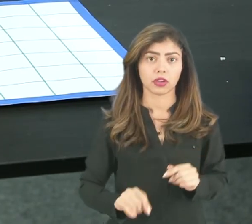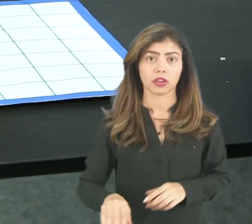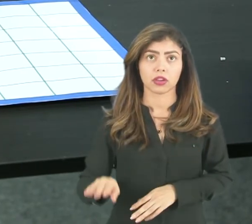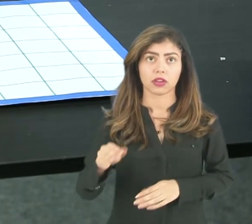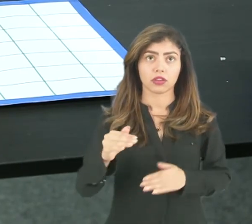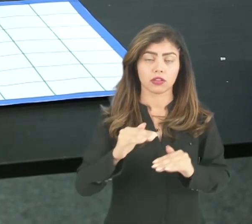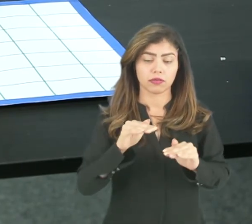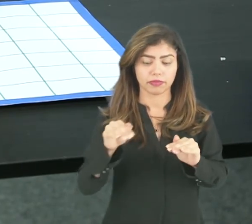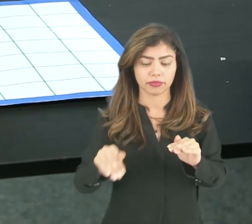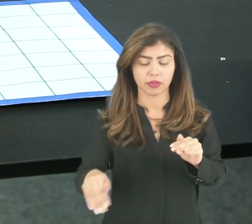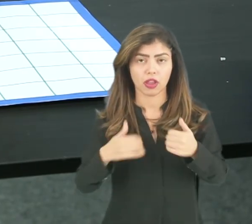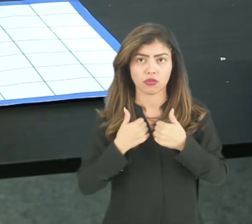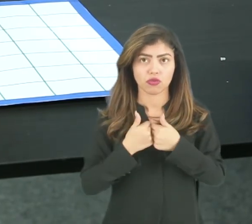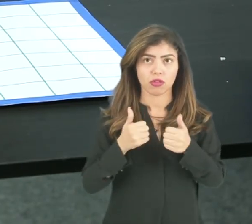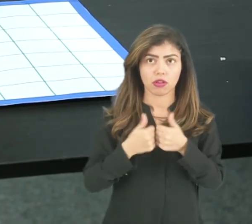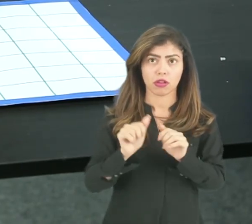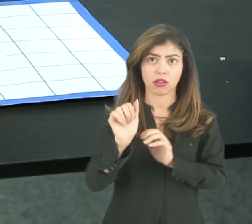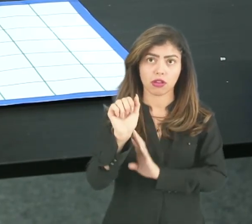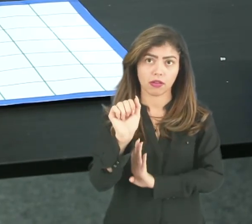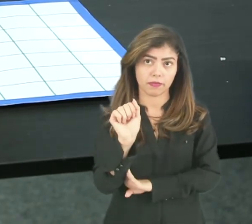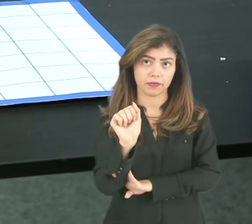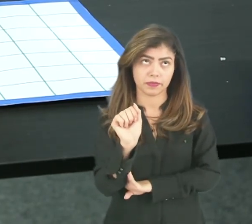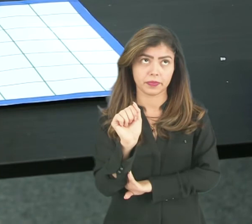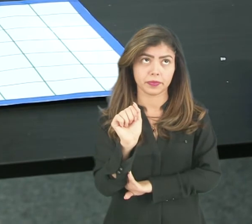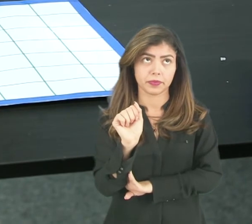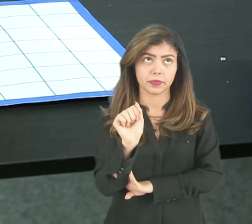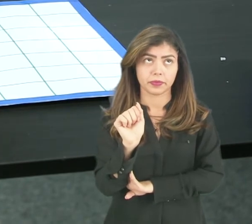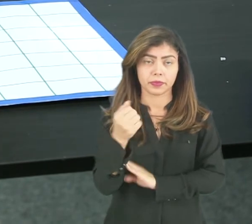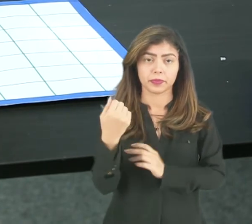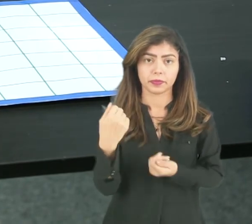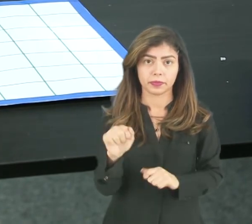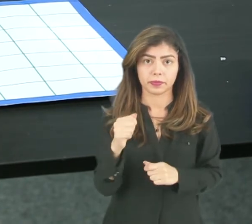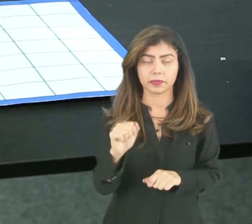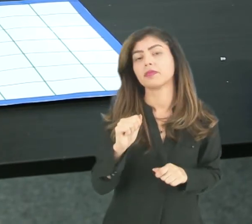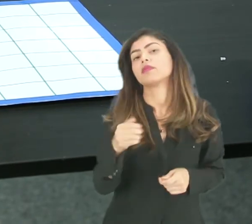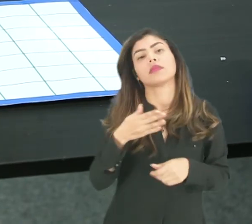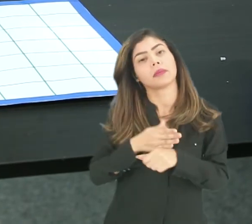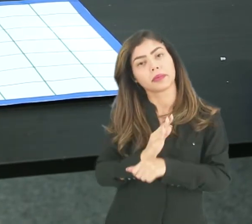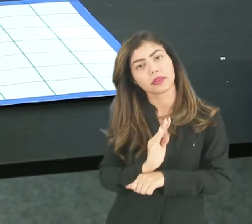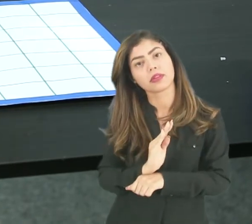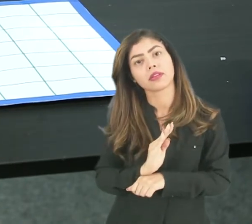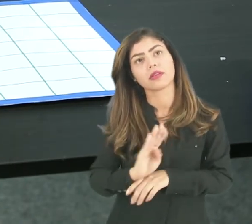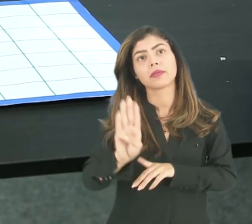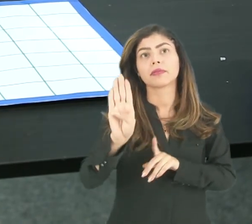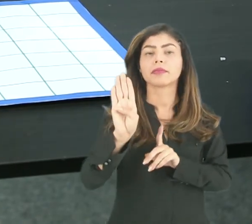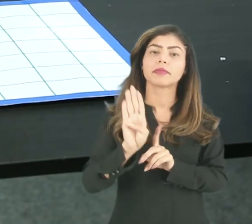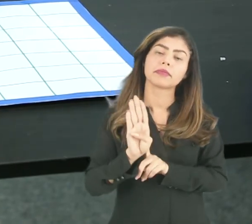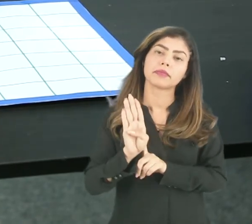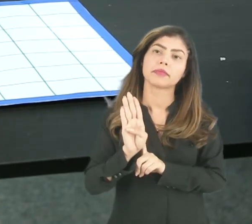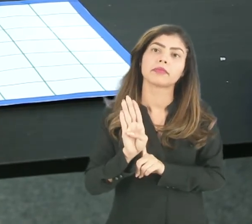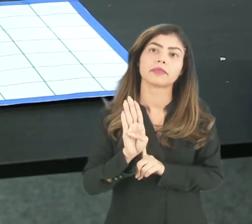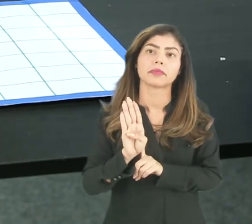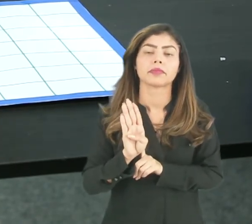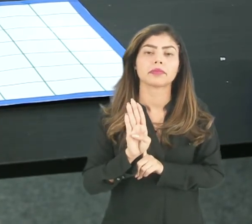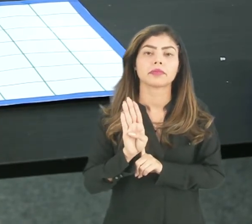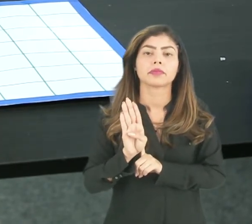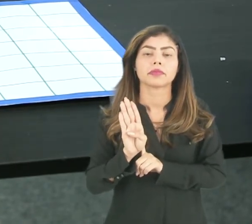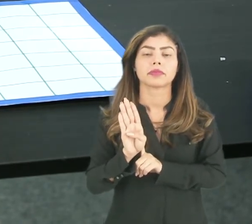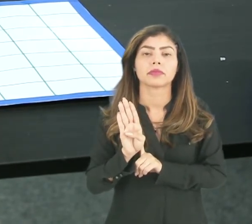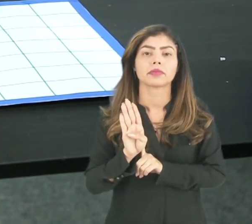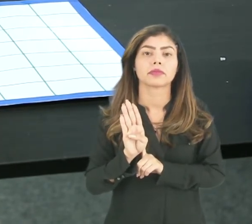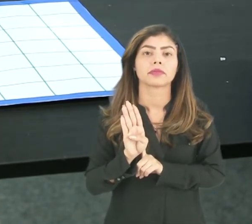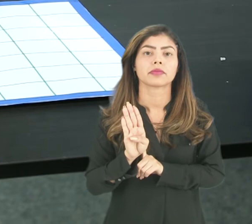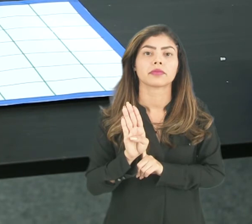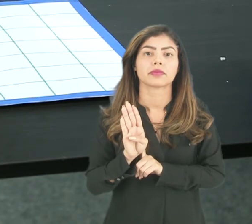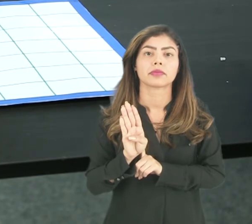de ônibus, aqui no ponto A. Para isso, ele precisa passar pelo ponto B, certo?